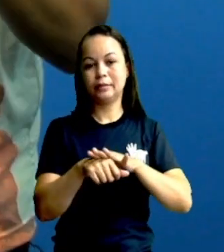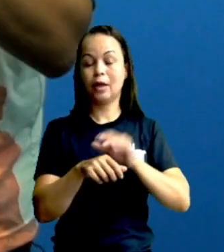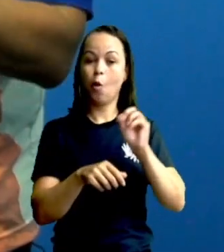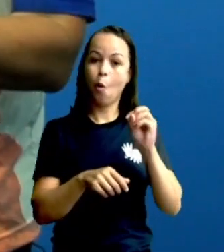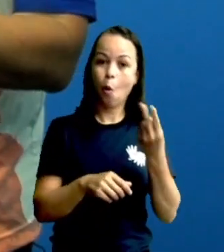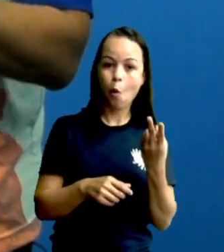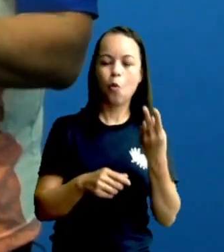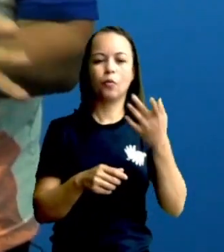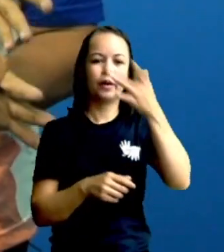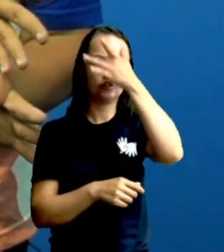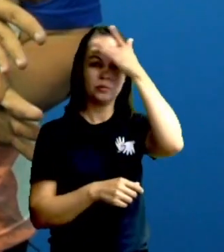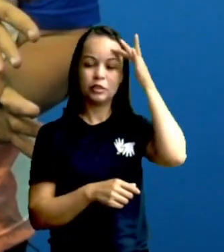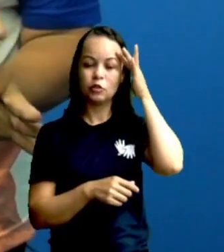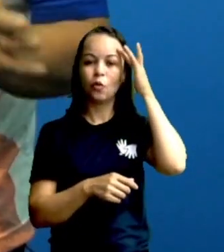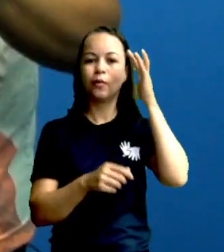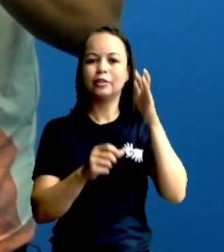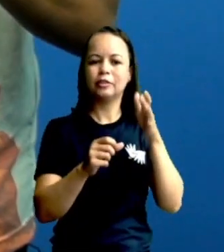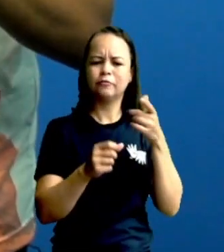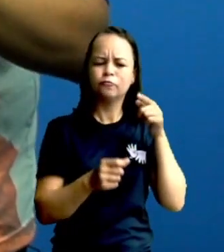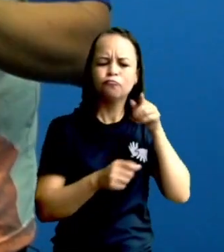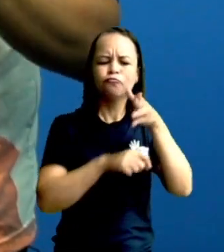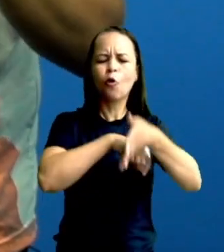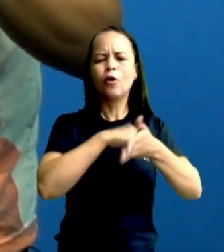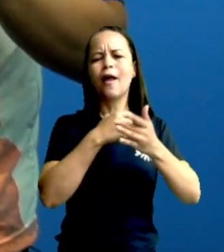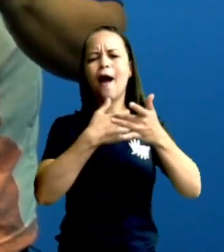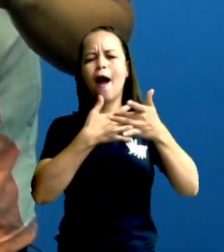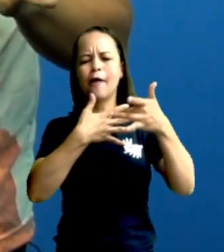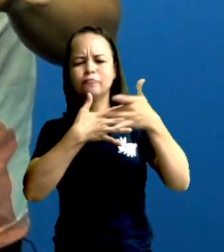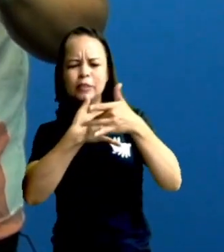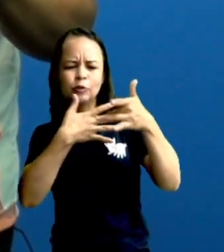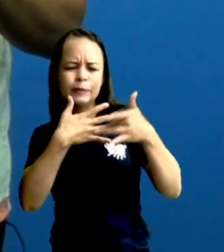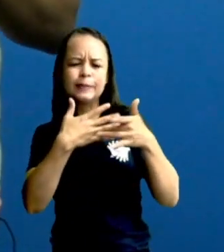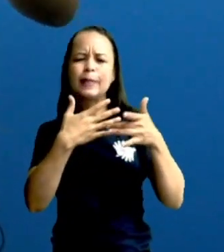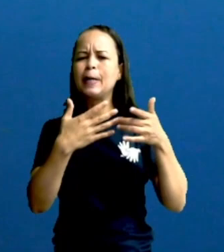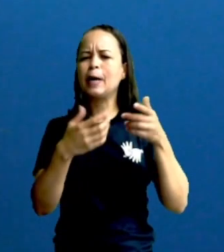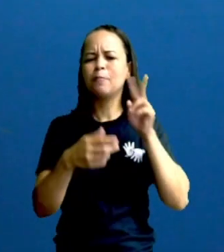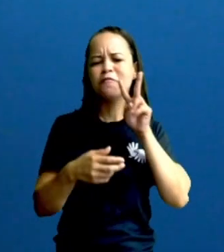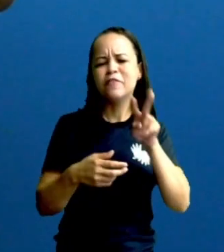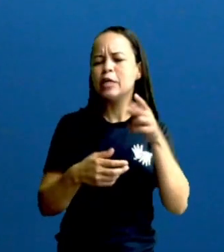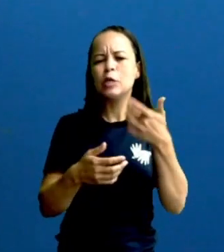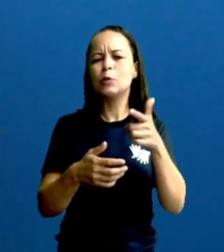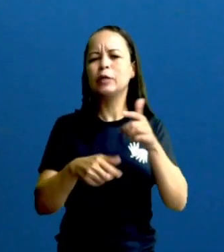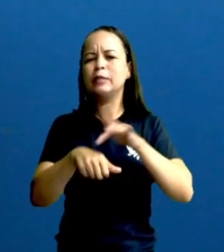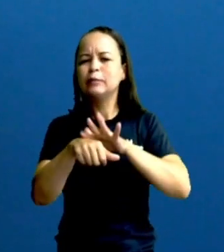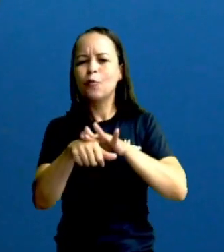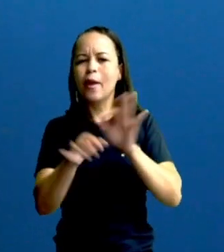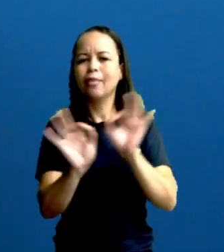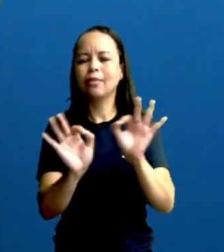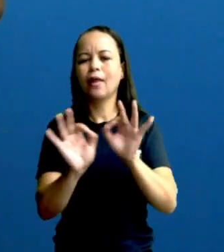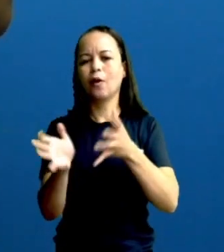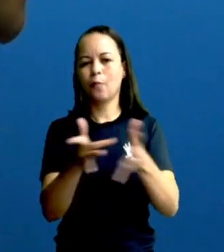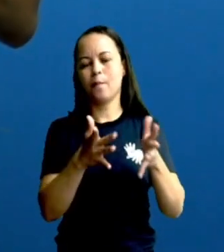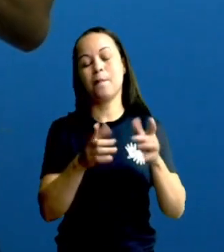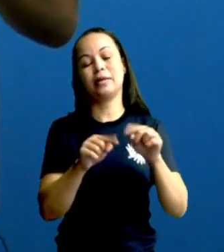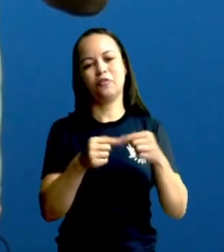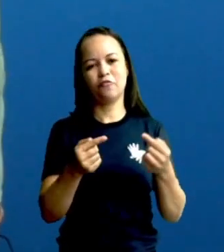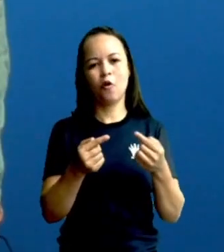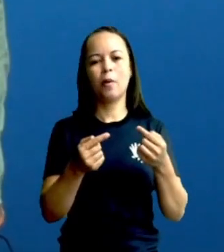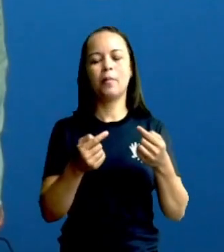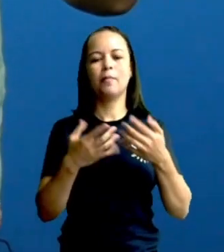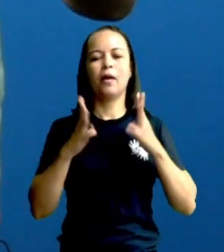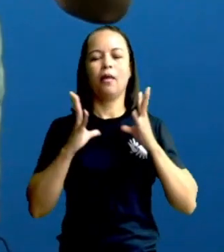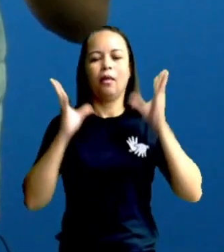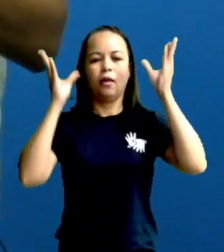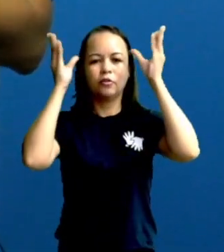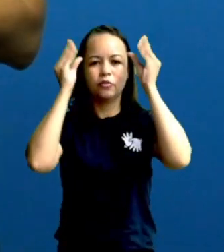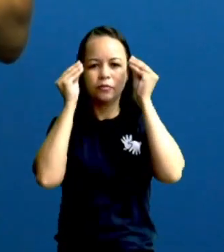que ele não está doente, se estivesse, se tratou precocemente, de uma forma muito mais tranquila. Fica essa informação